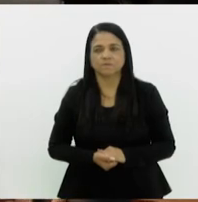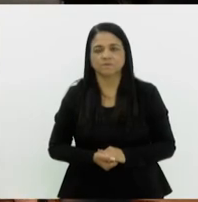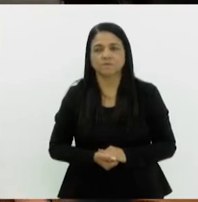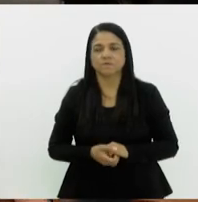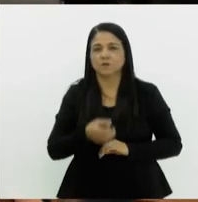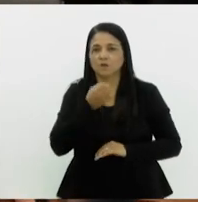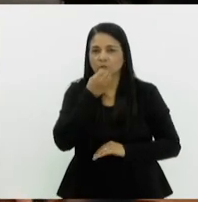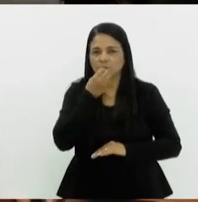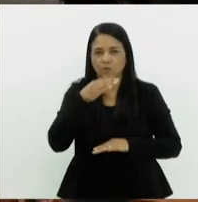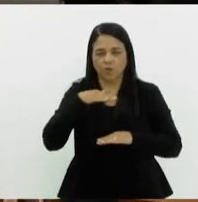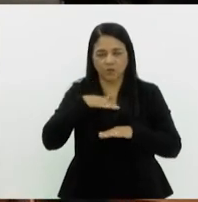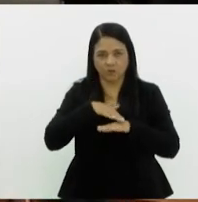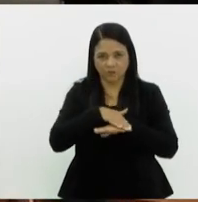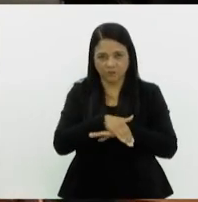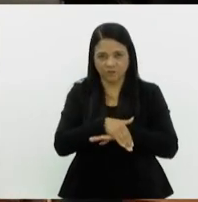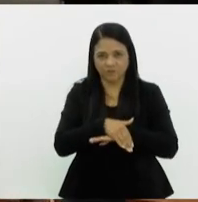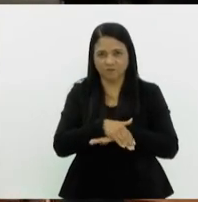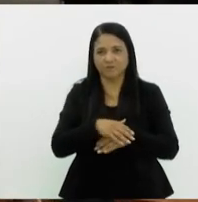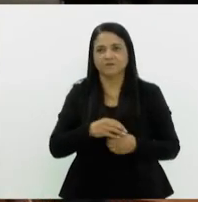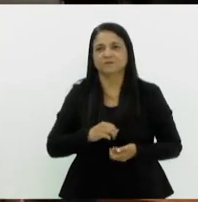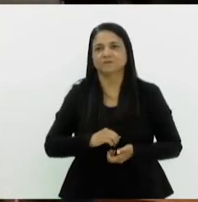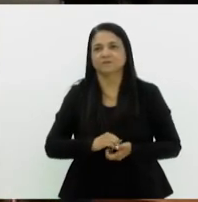Boa noite.